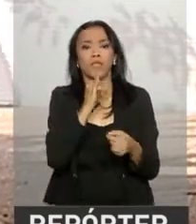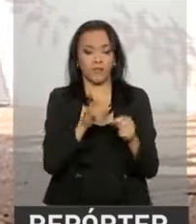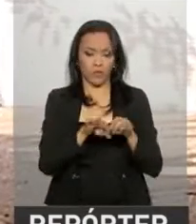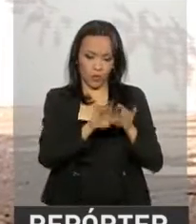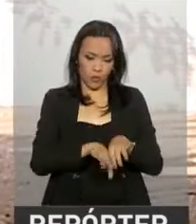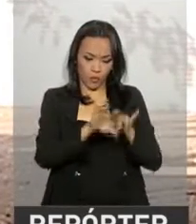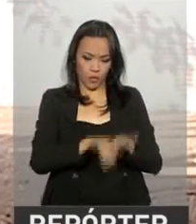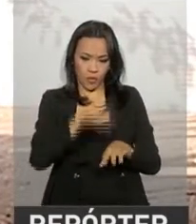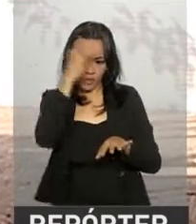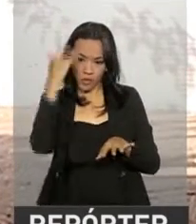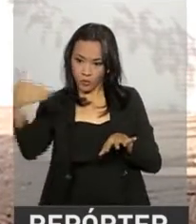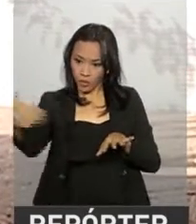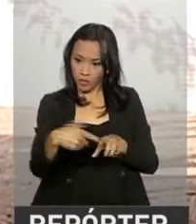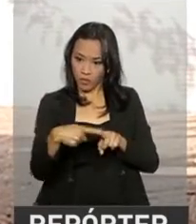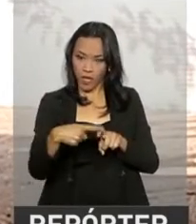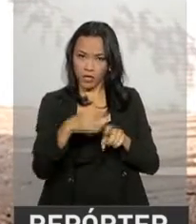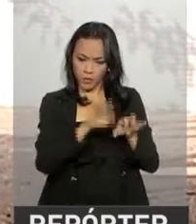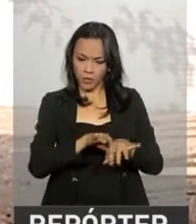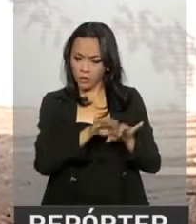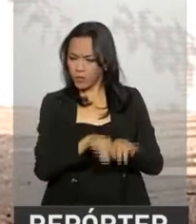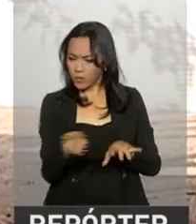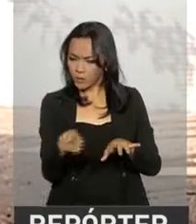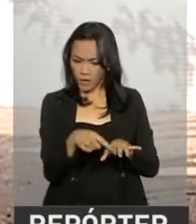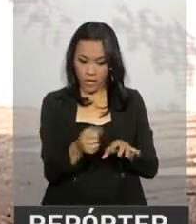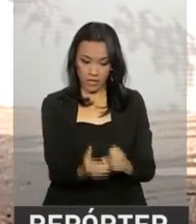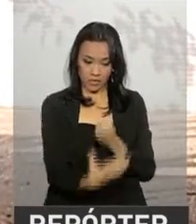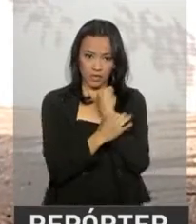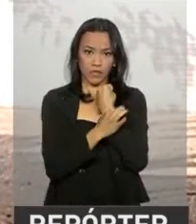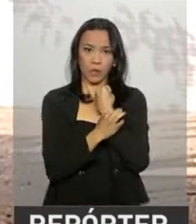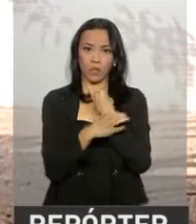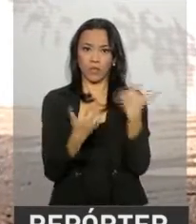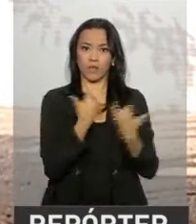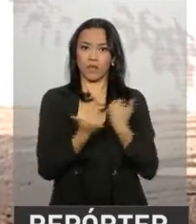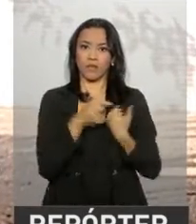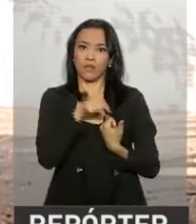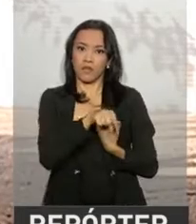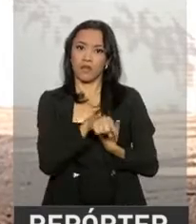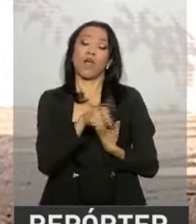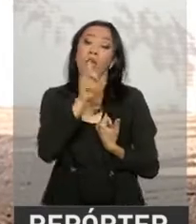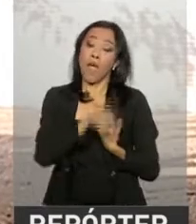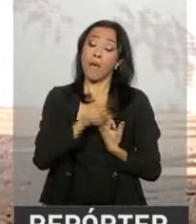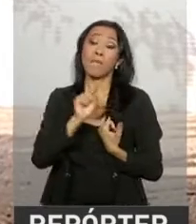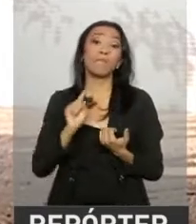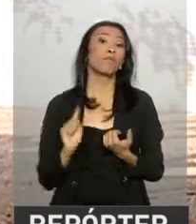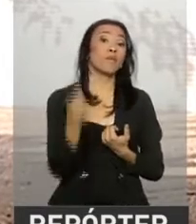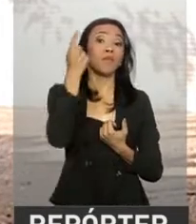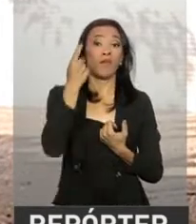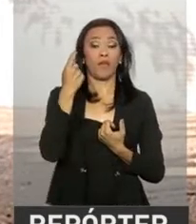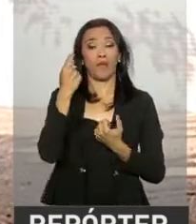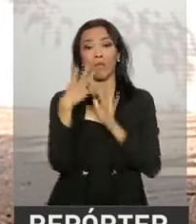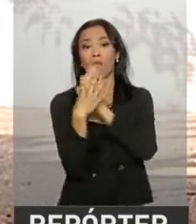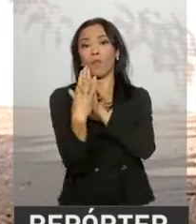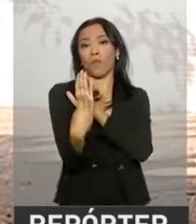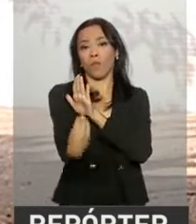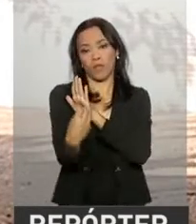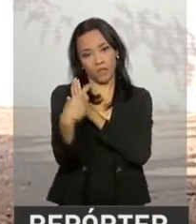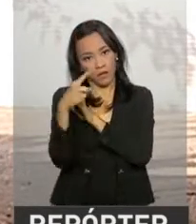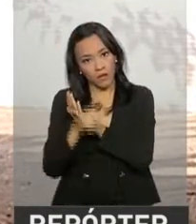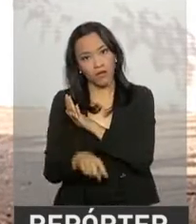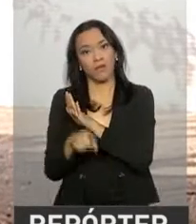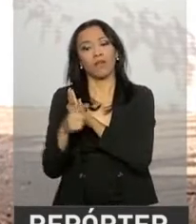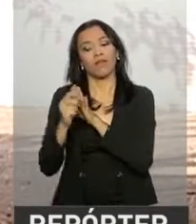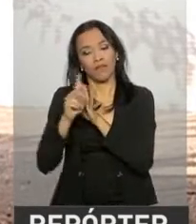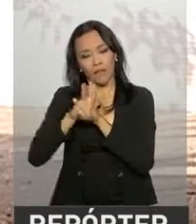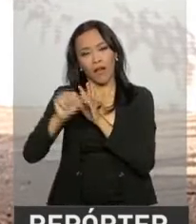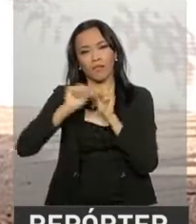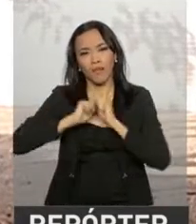do paciente esteja disponível e de forma segura. O projeto piloto para o novo modelo de identificação por digital